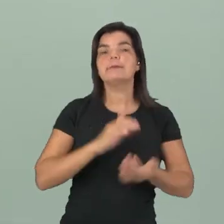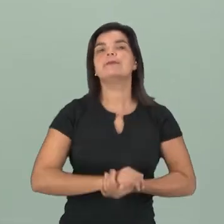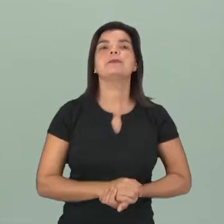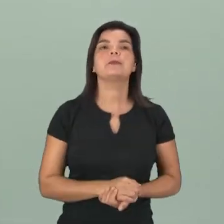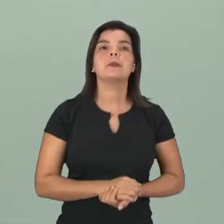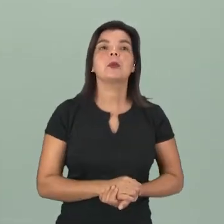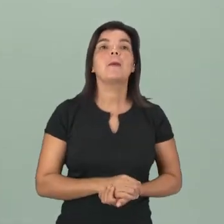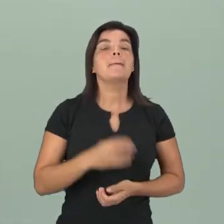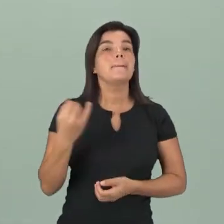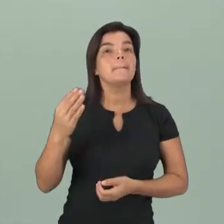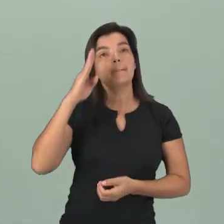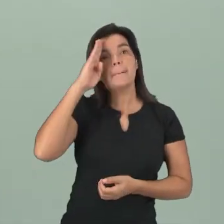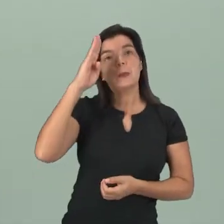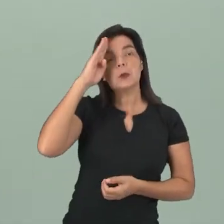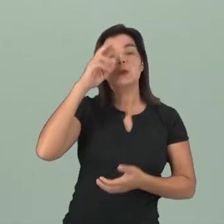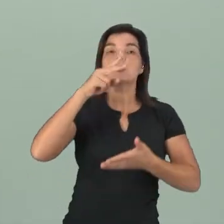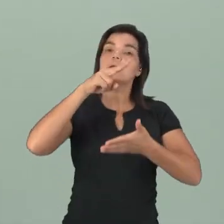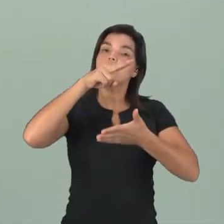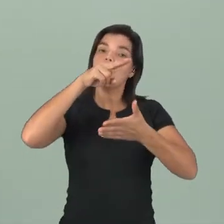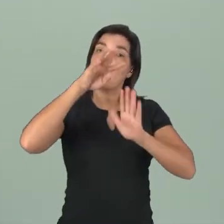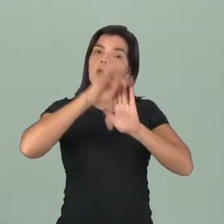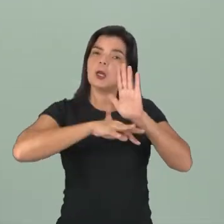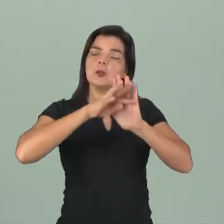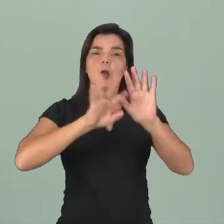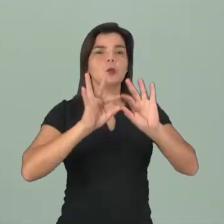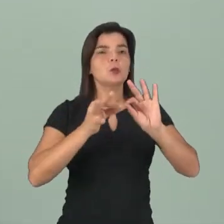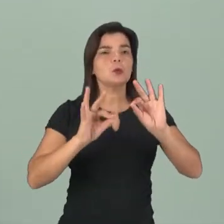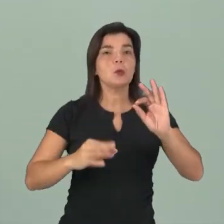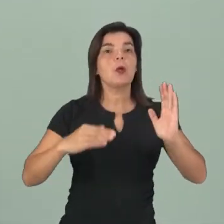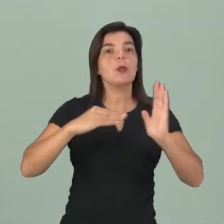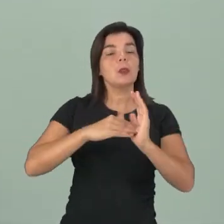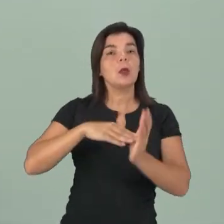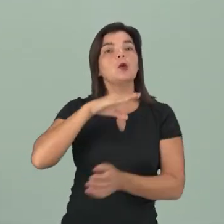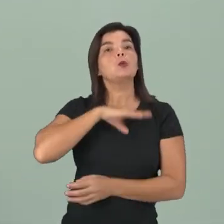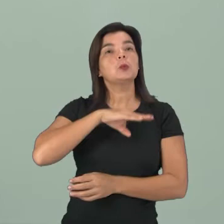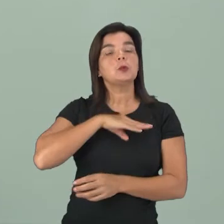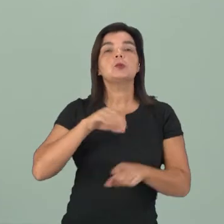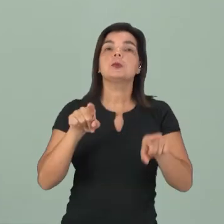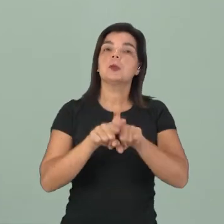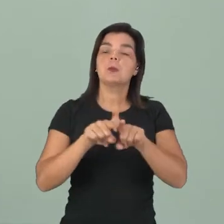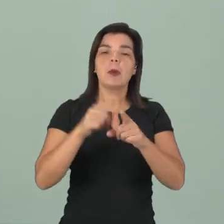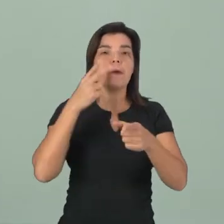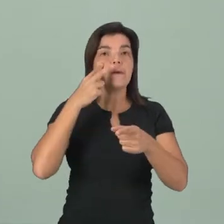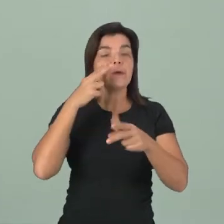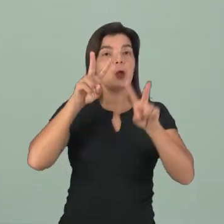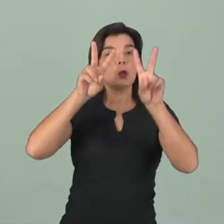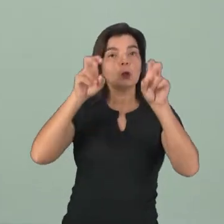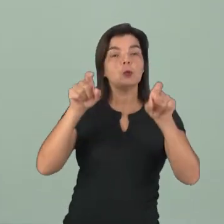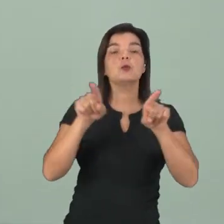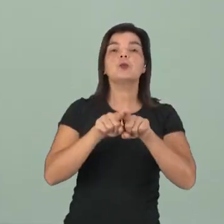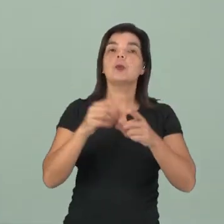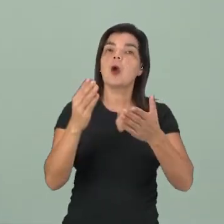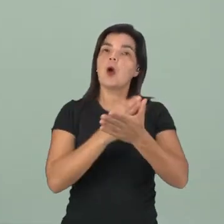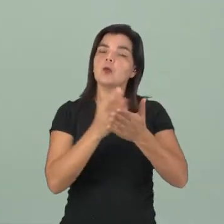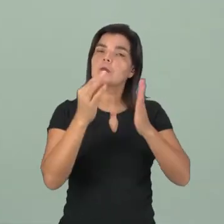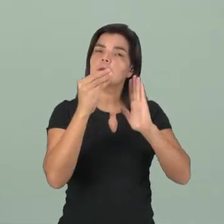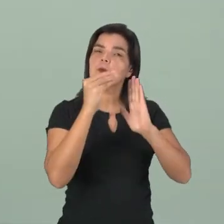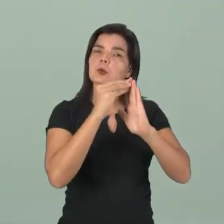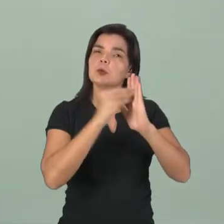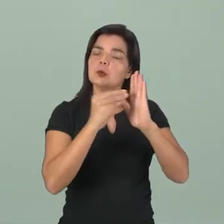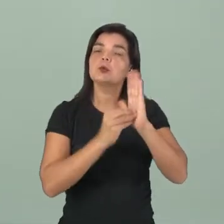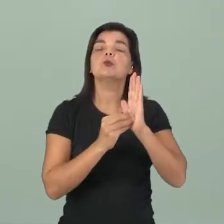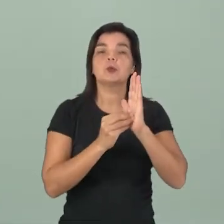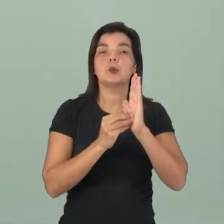né? Principalmente com aqueles textos longos, né? Até no português mesmo, eu pego assim, dou uma olhada no título, alguns pontos ali do